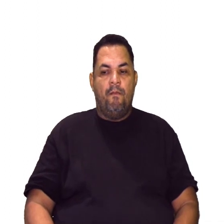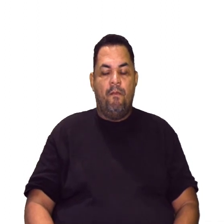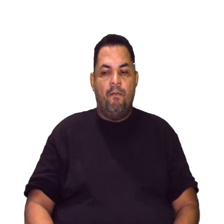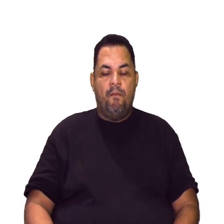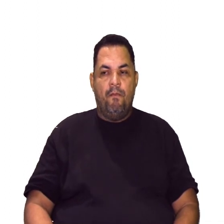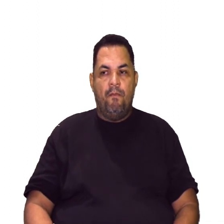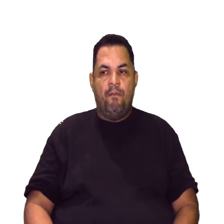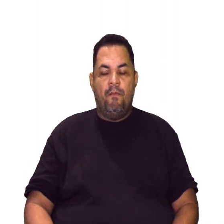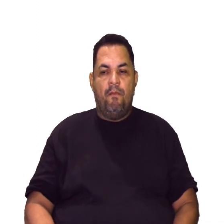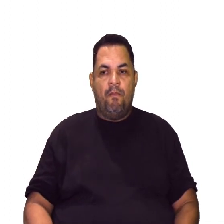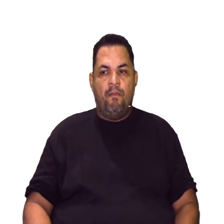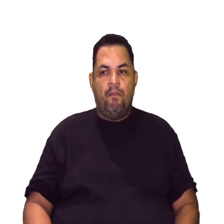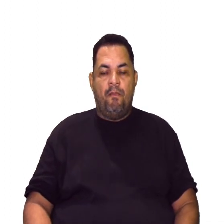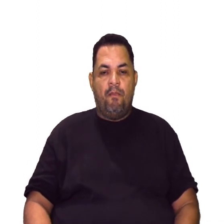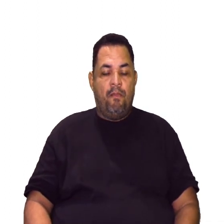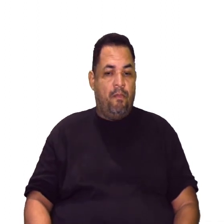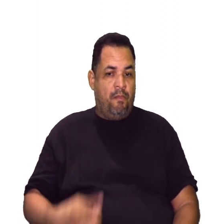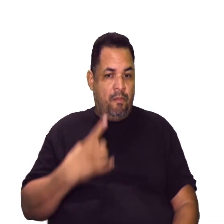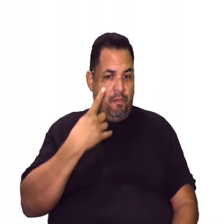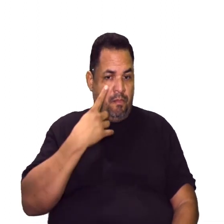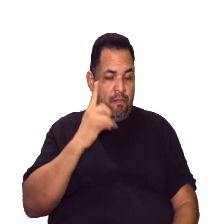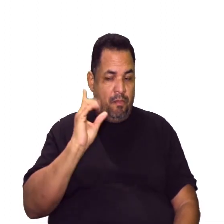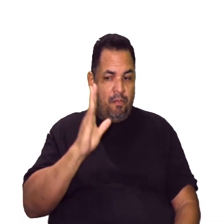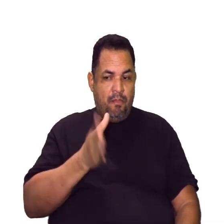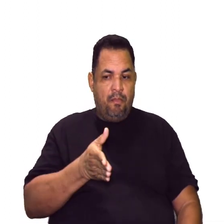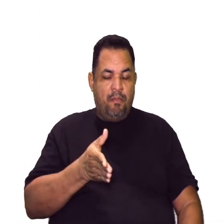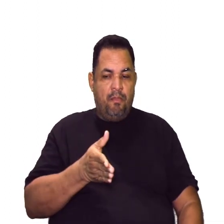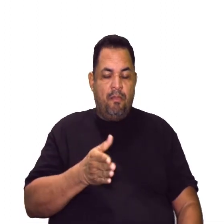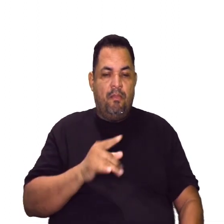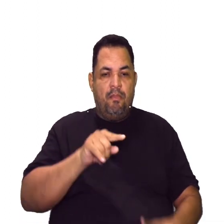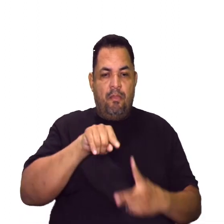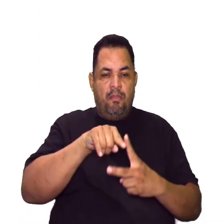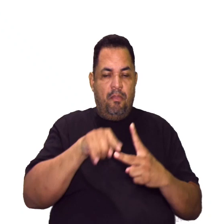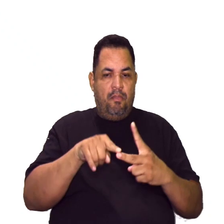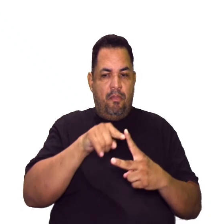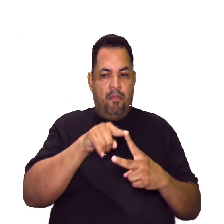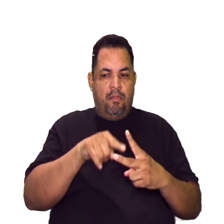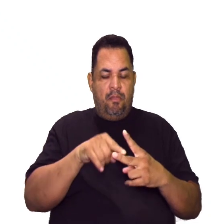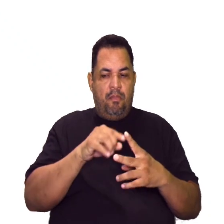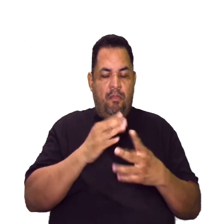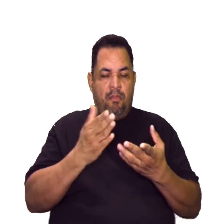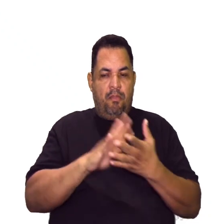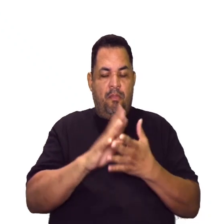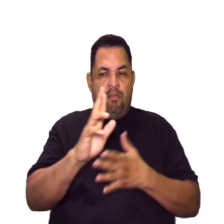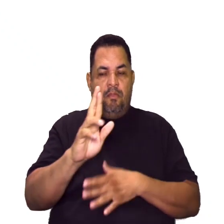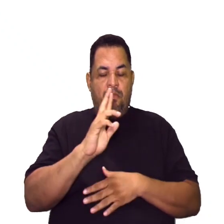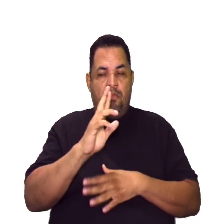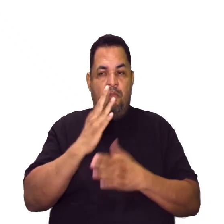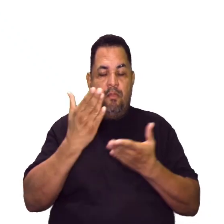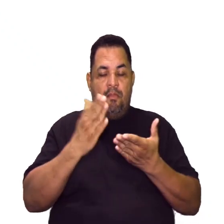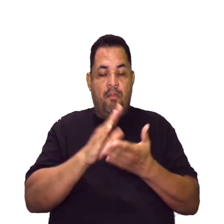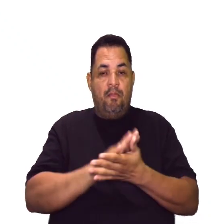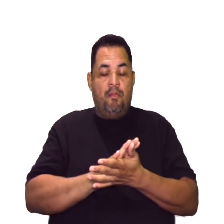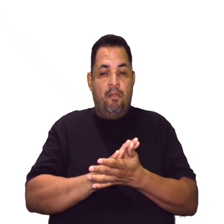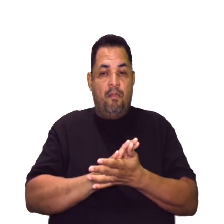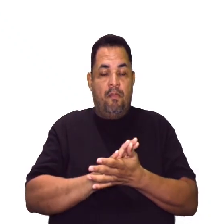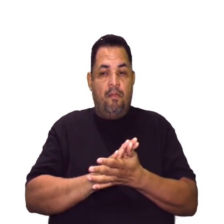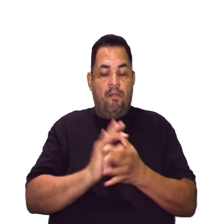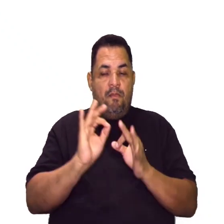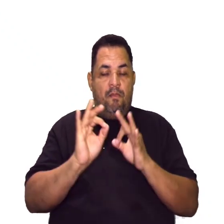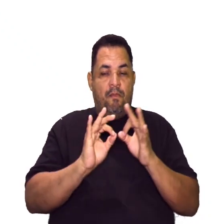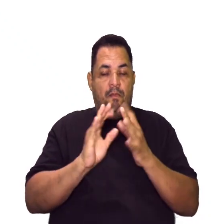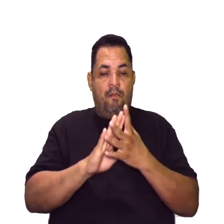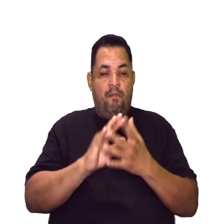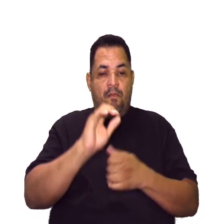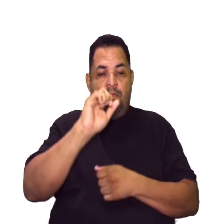Ah, então vocês viram que ela é o quê? Angular. Então a resposta está entre